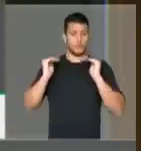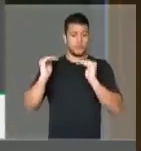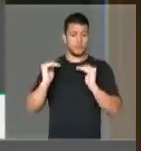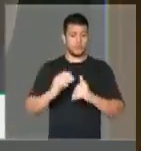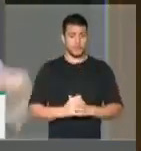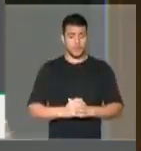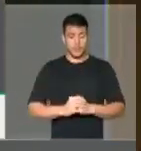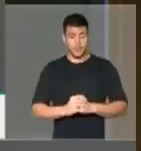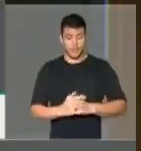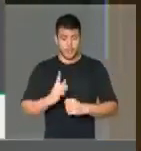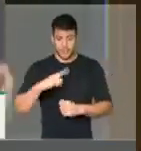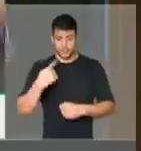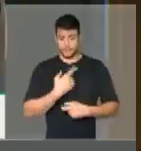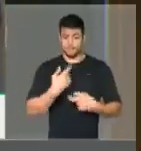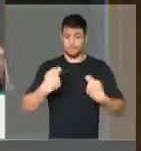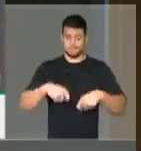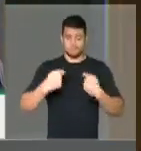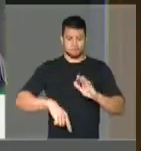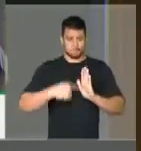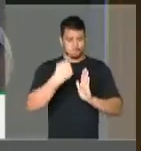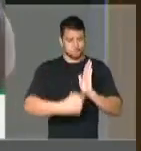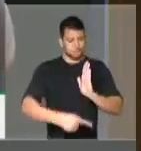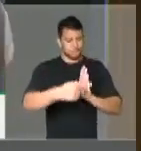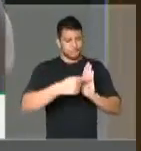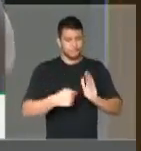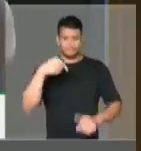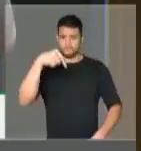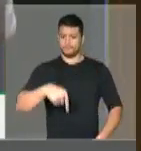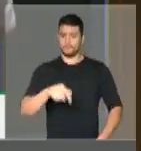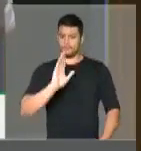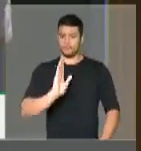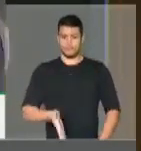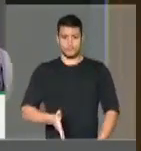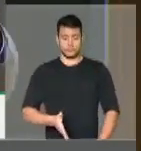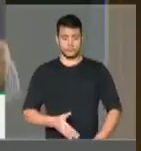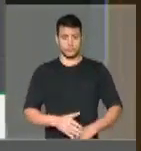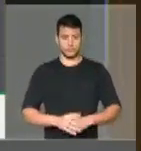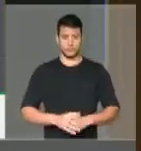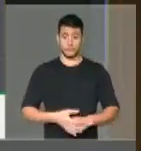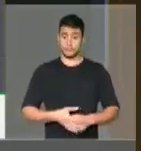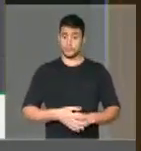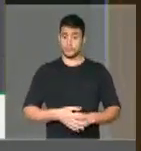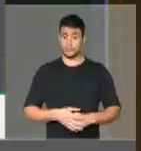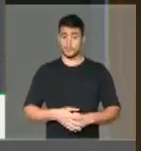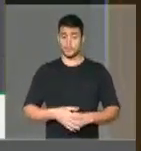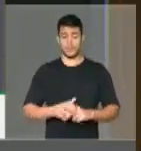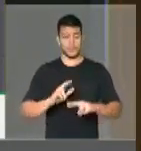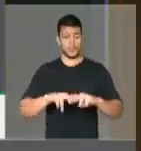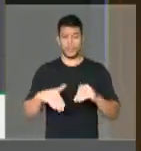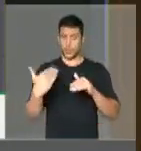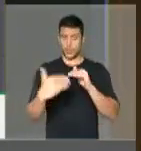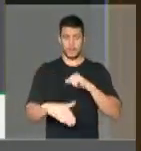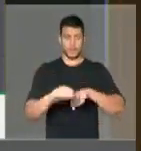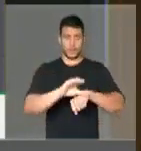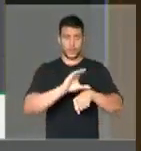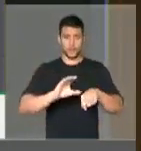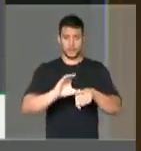nós temos que rejeitá-la no parlamento e considerá-la inconstitucional.